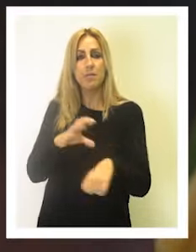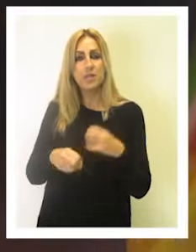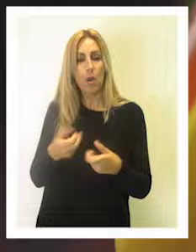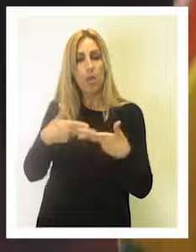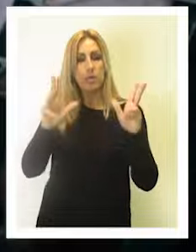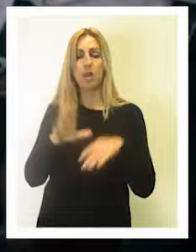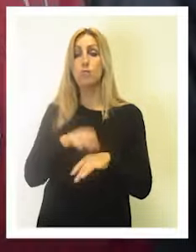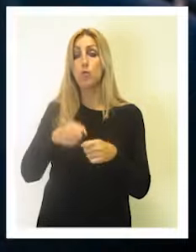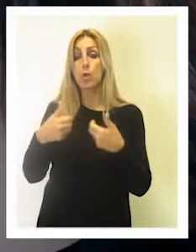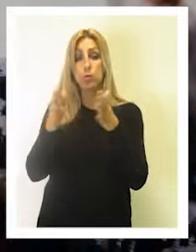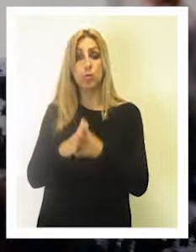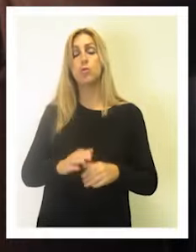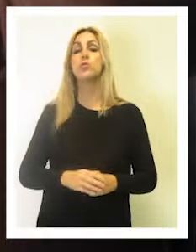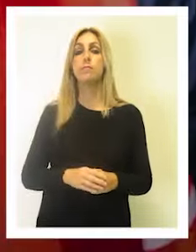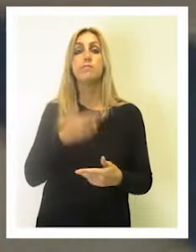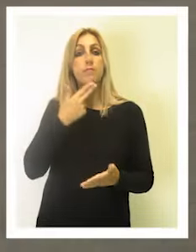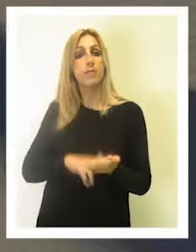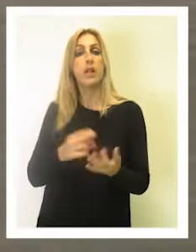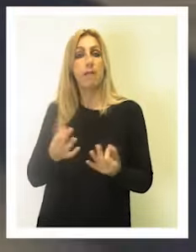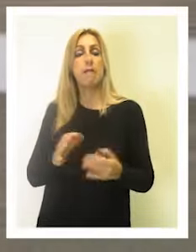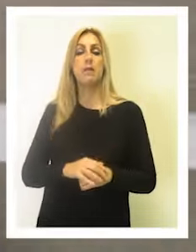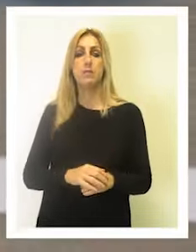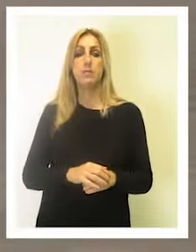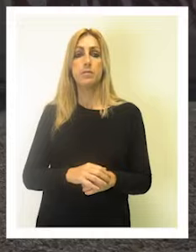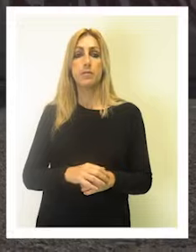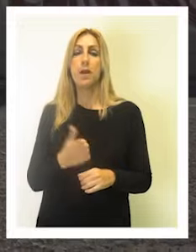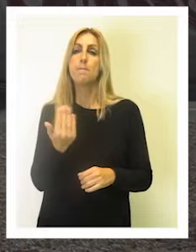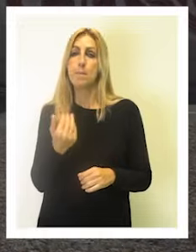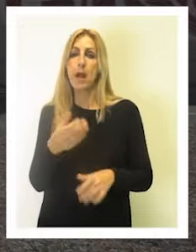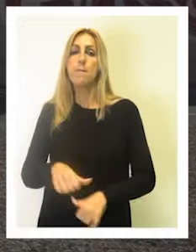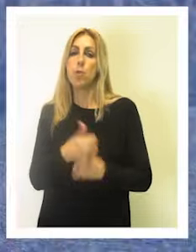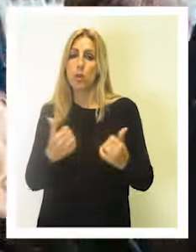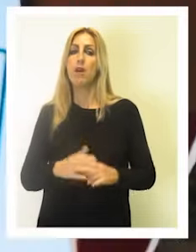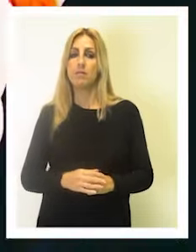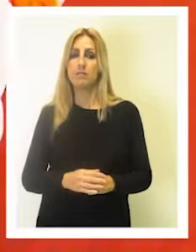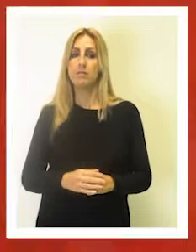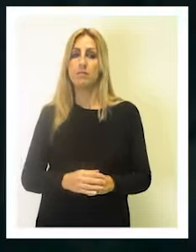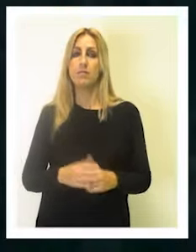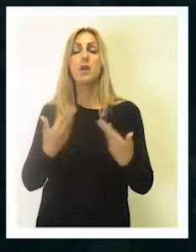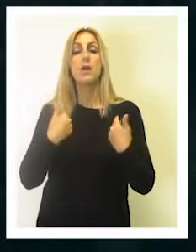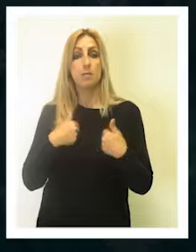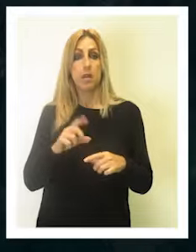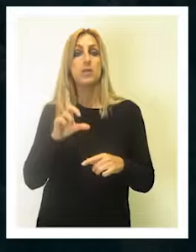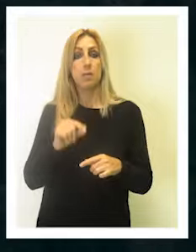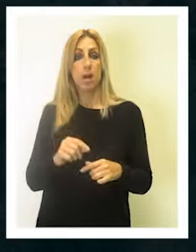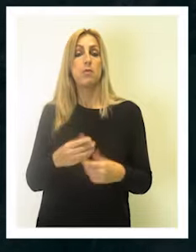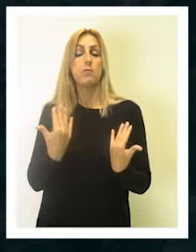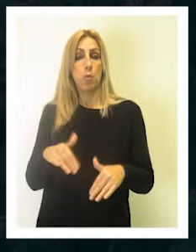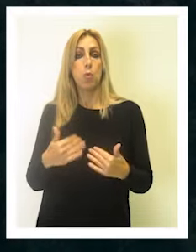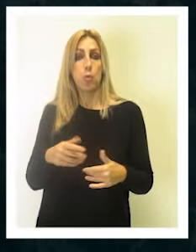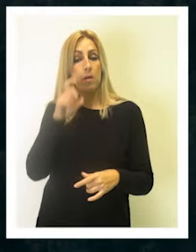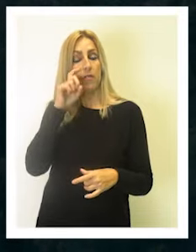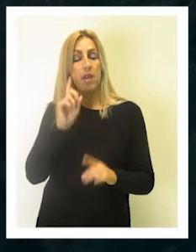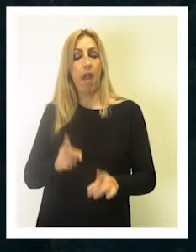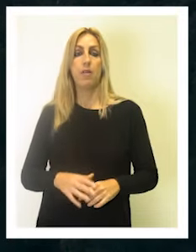liberdade. Por todos. É verdade. Ainda há muito para melhorar. Mas também há muito para